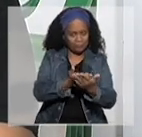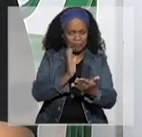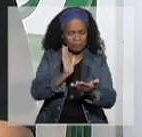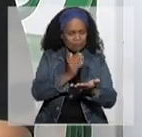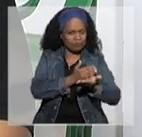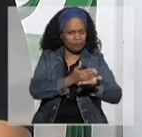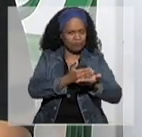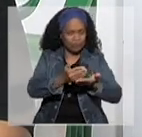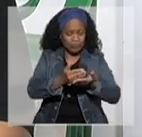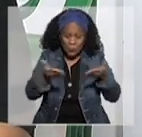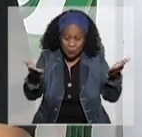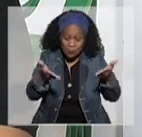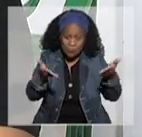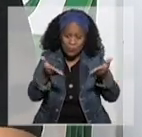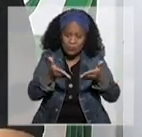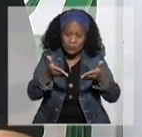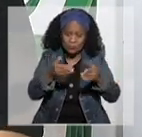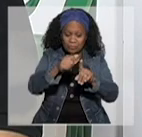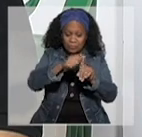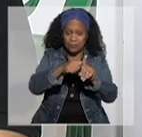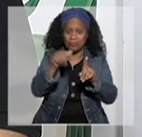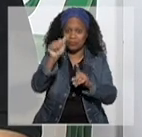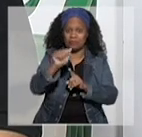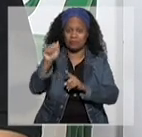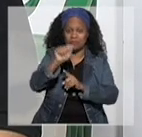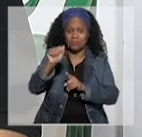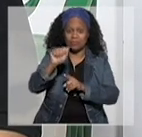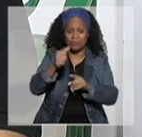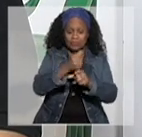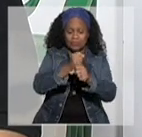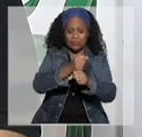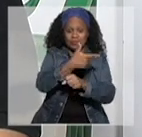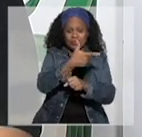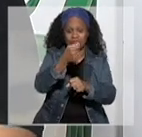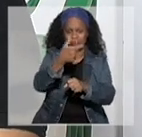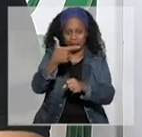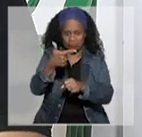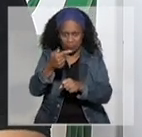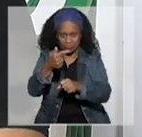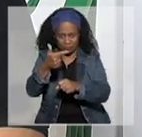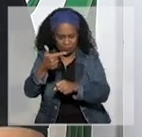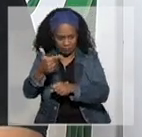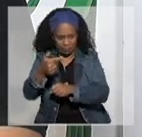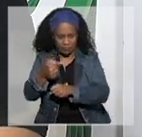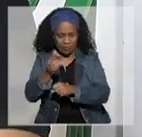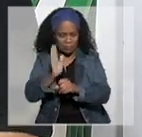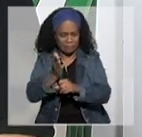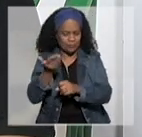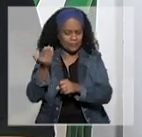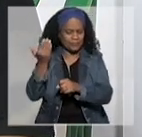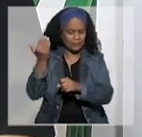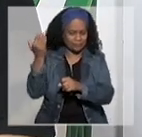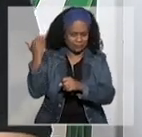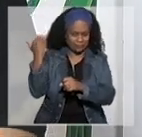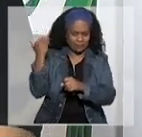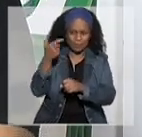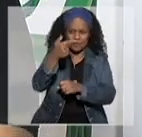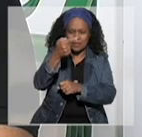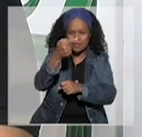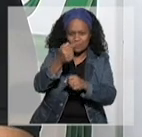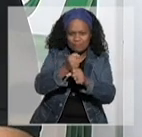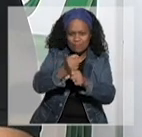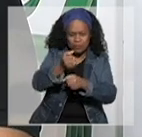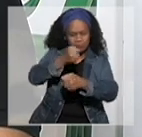ele oficialmente começou agora em agosto desse ano de 2017. Mas, voltando no passado,